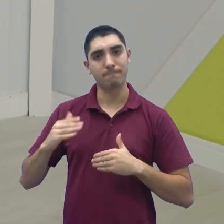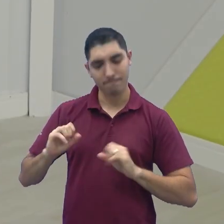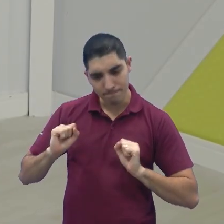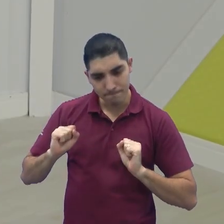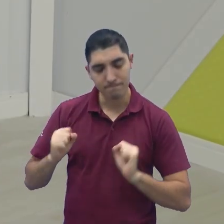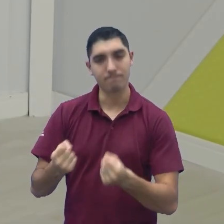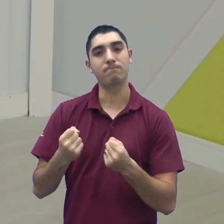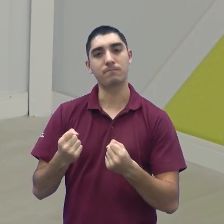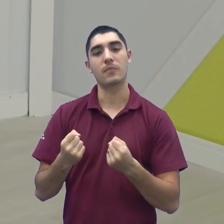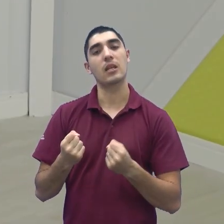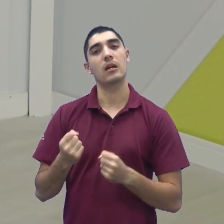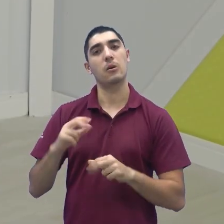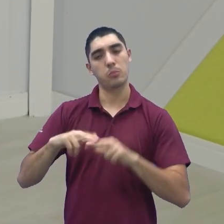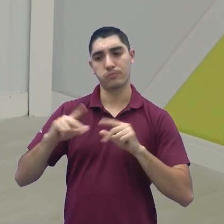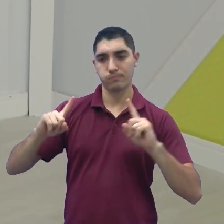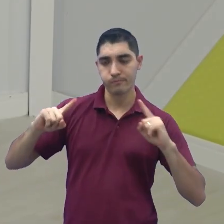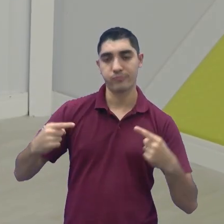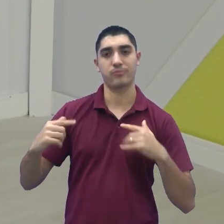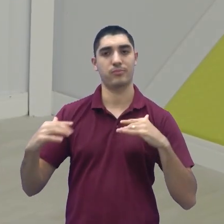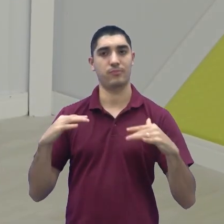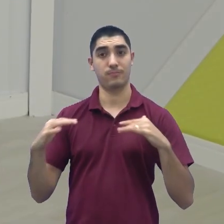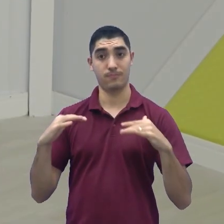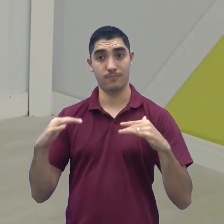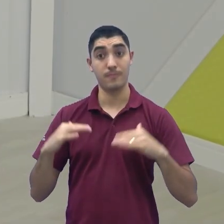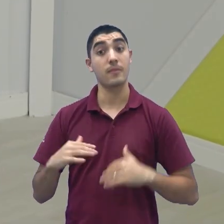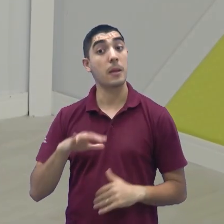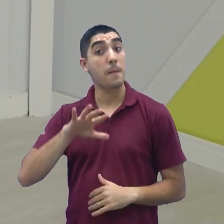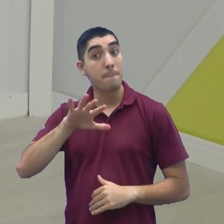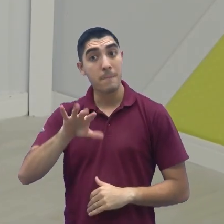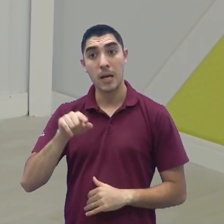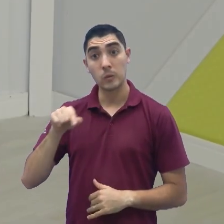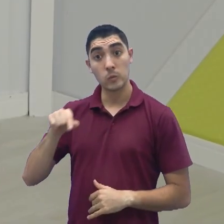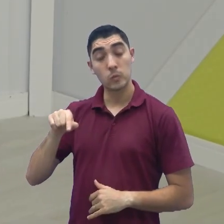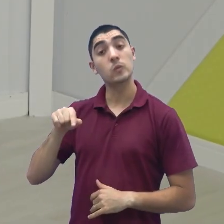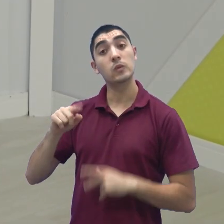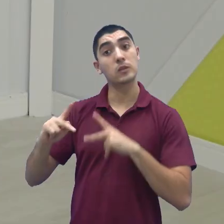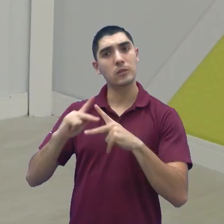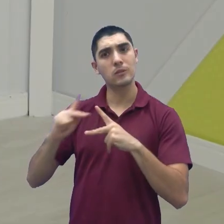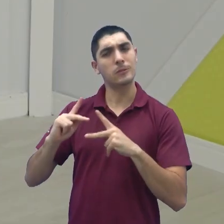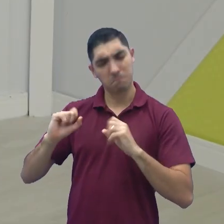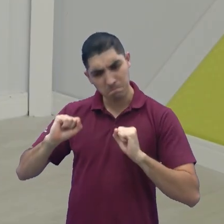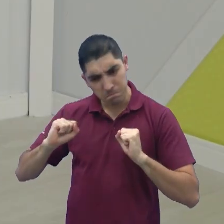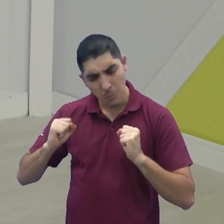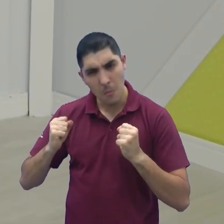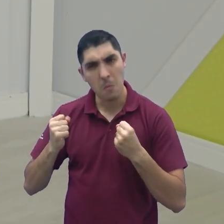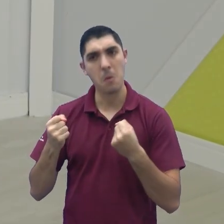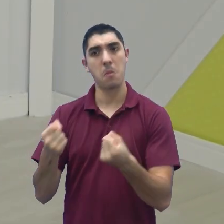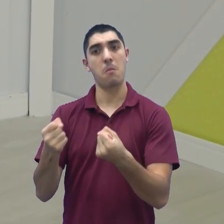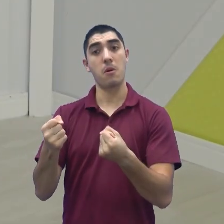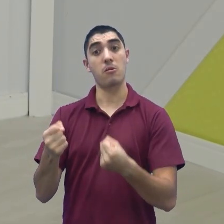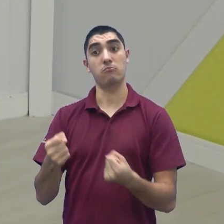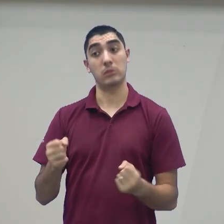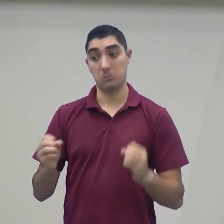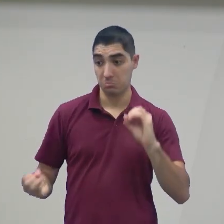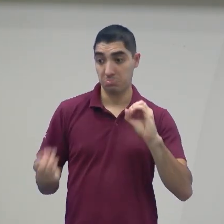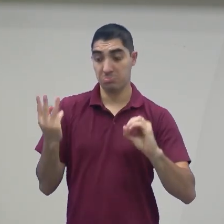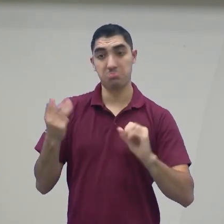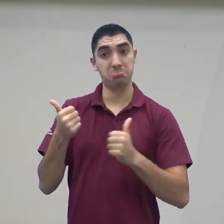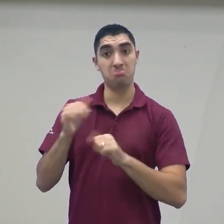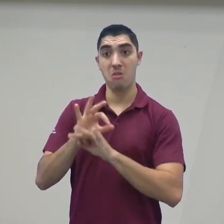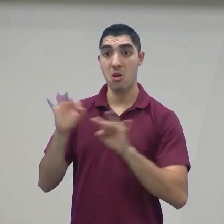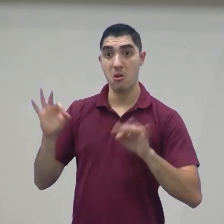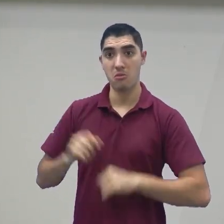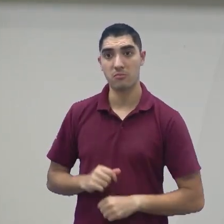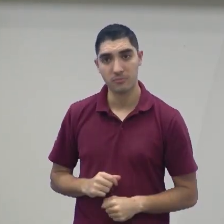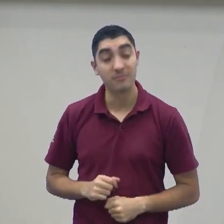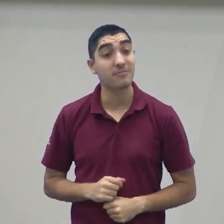José no bom sentido, se é que ira tem bom sentido, mas enfim, essa vontade de vencer, e olha, 3-0, placar maiúsculo para o São José, hein, Paulito? O crime que o